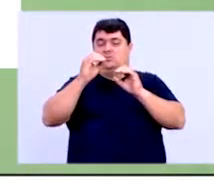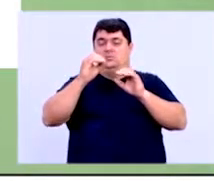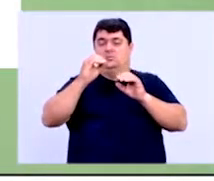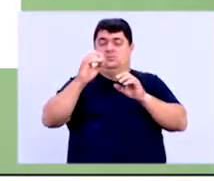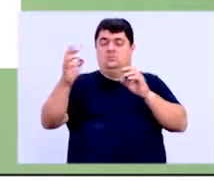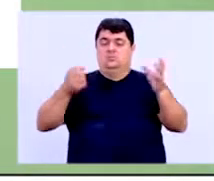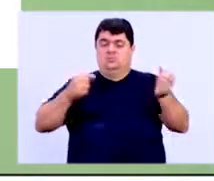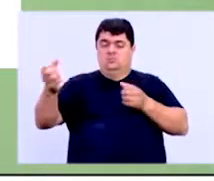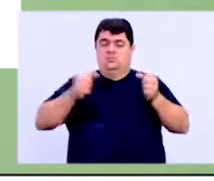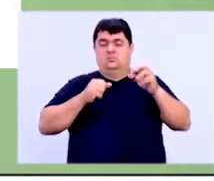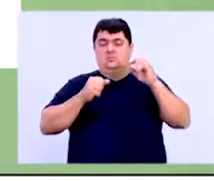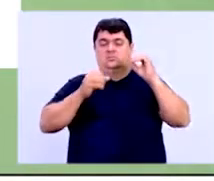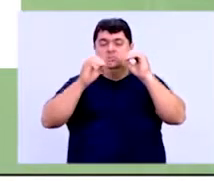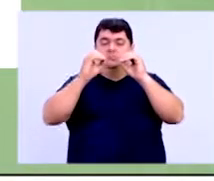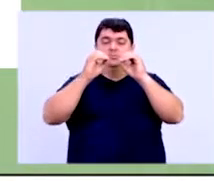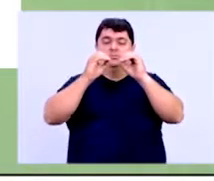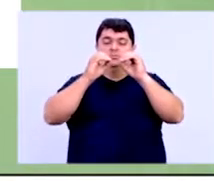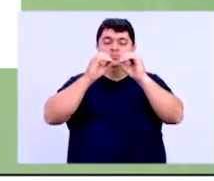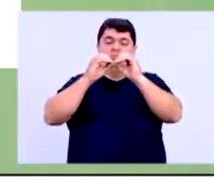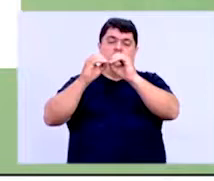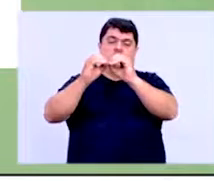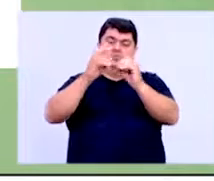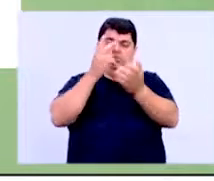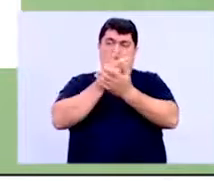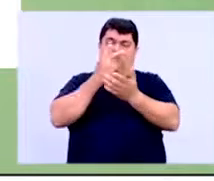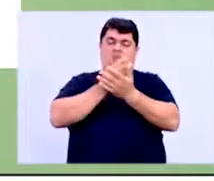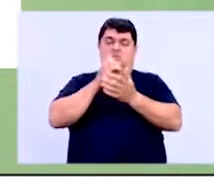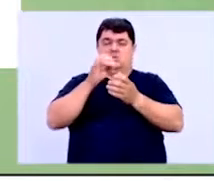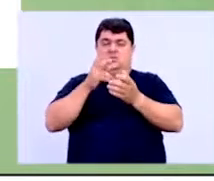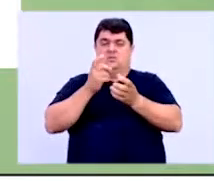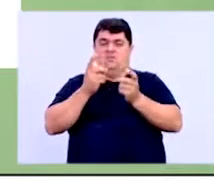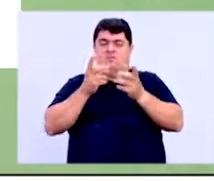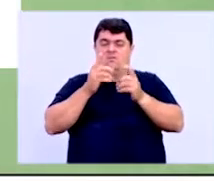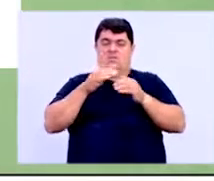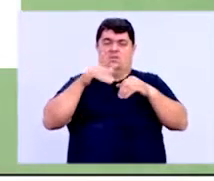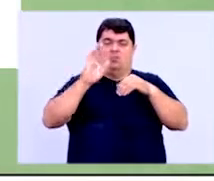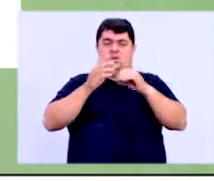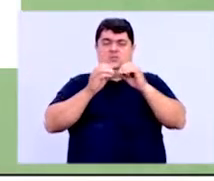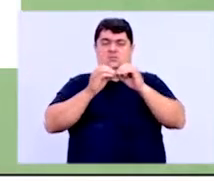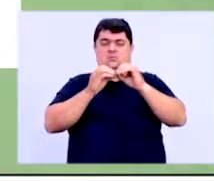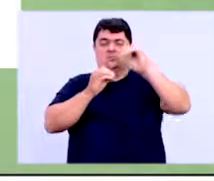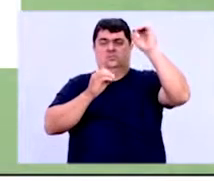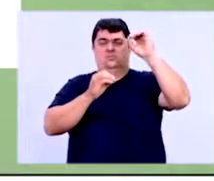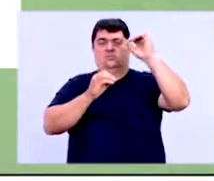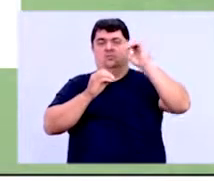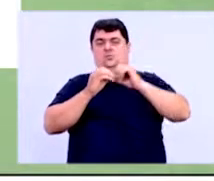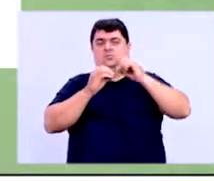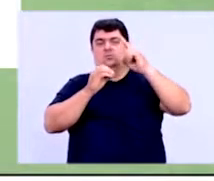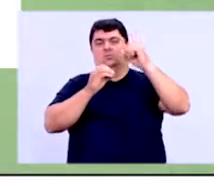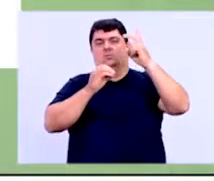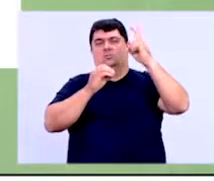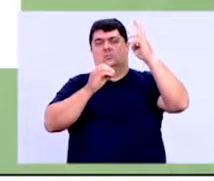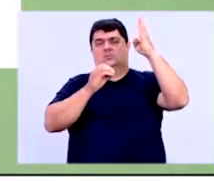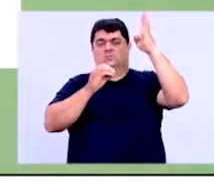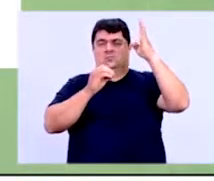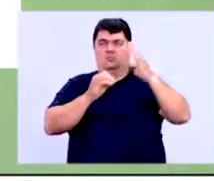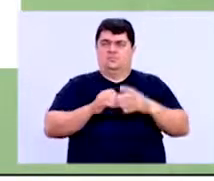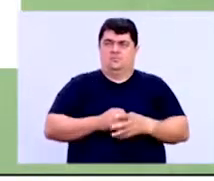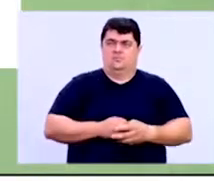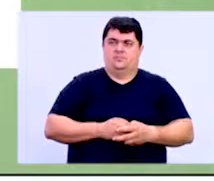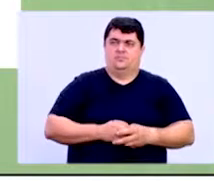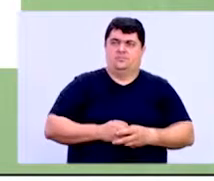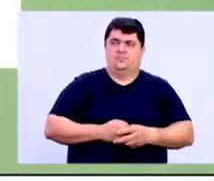Mas agora que a gente viu, começou a visualizar, e eu já vi que vocês gostaram desse gráfico, porque ele foi bem elucidativo.